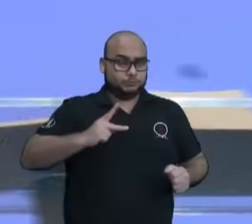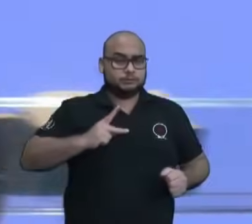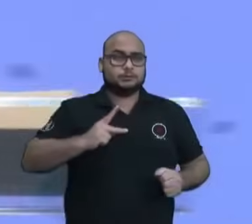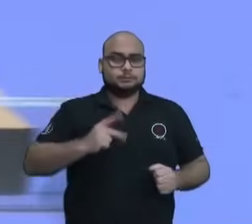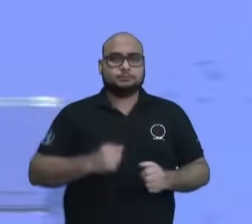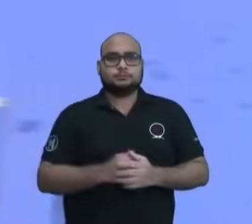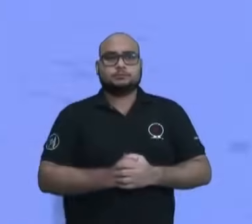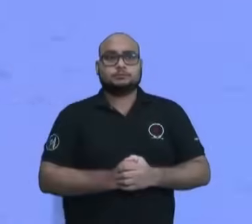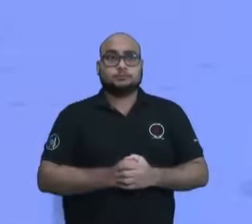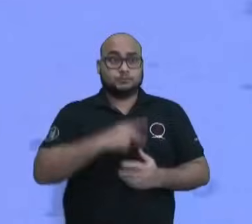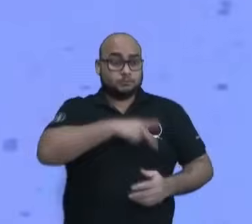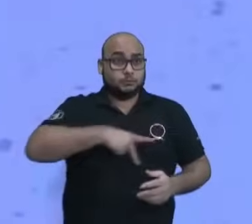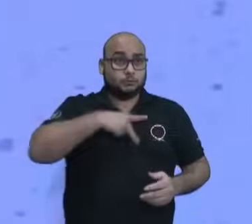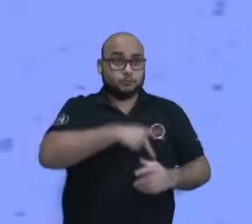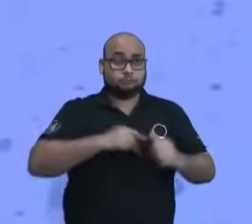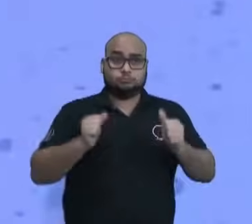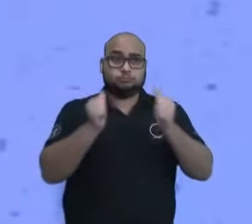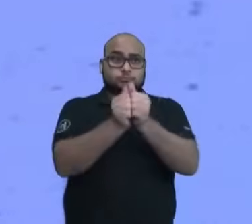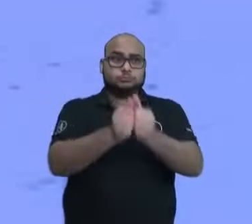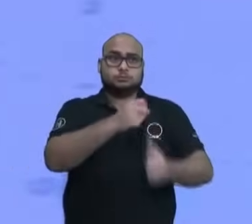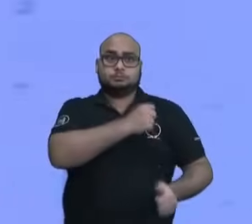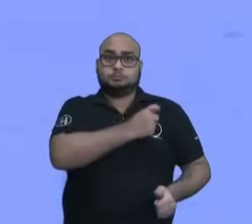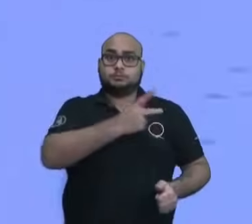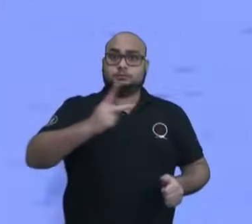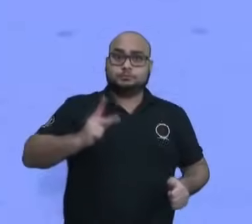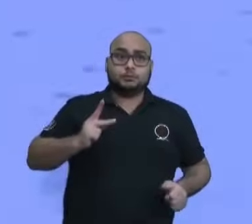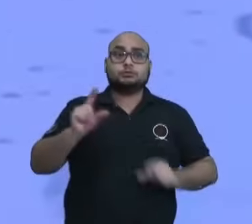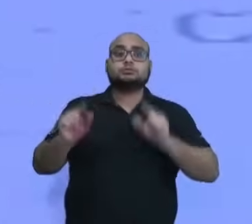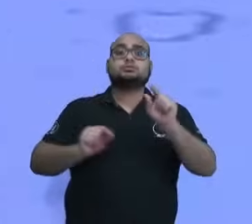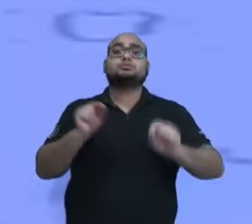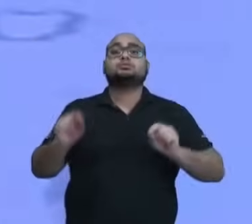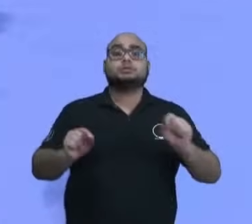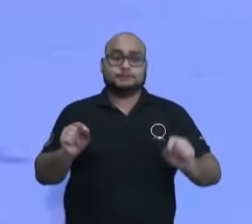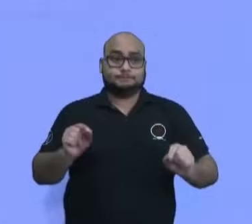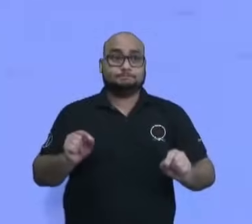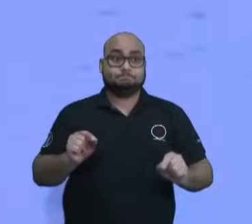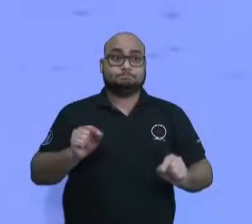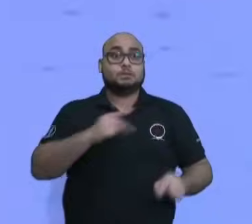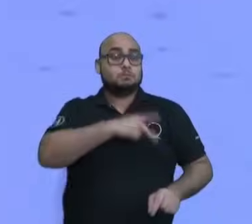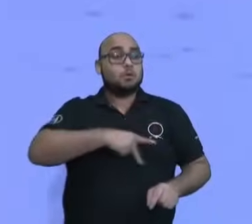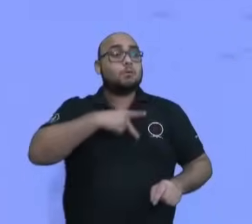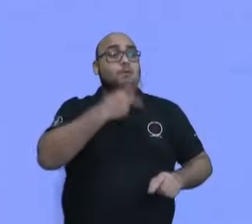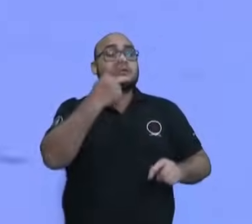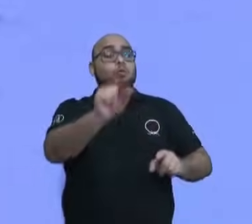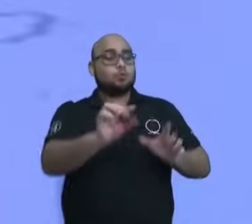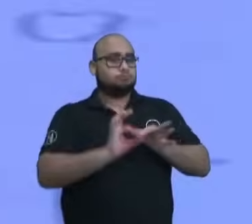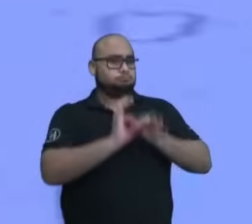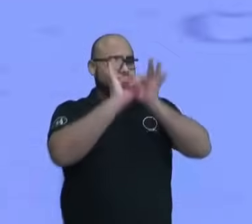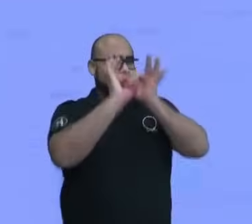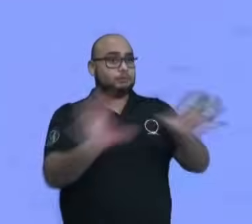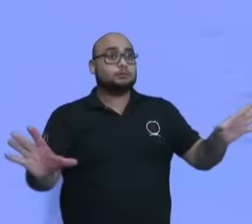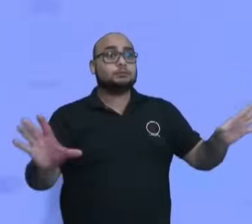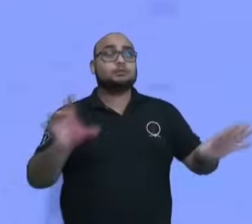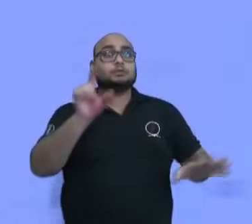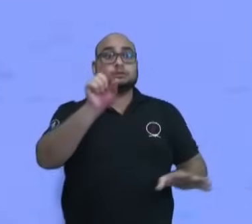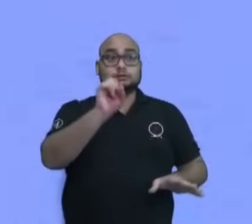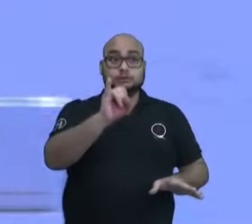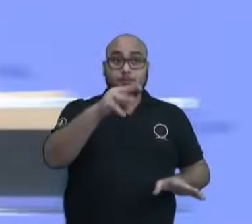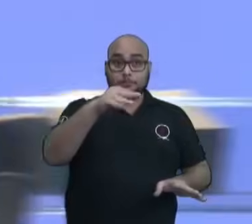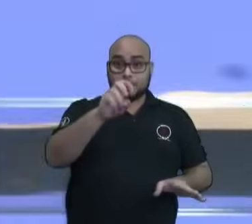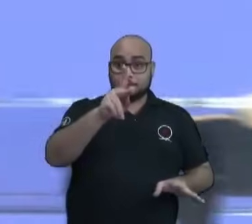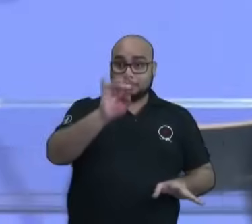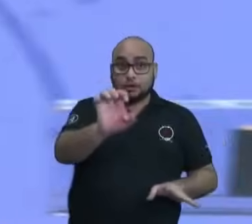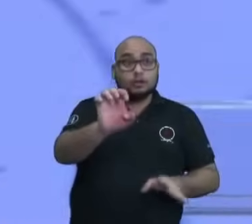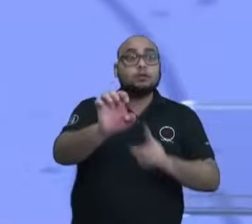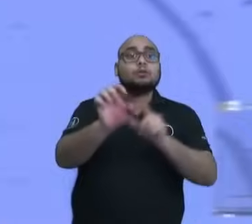29 Paulo foi autorizado pelos pais da igreja você vai aos